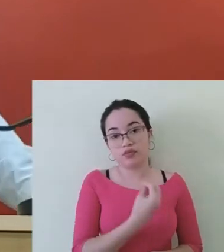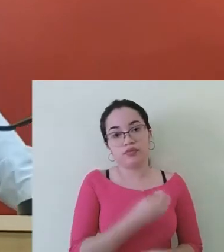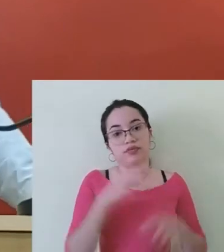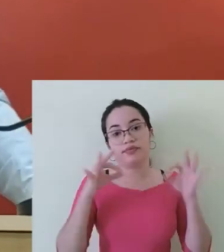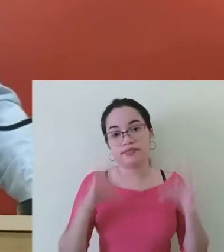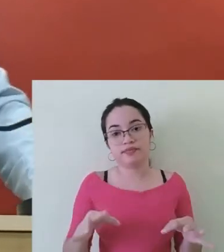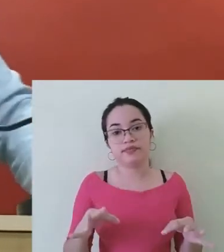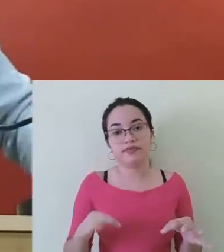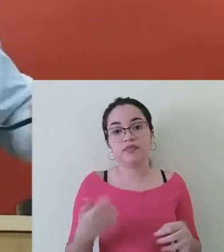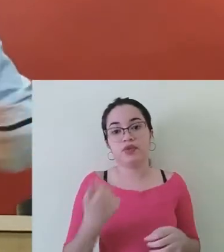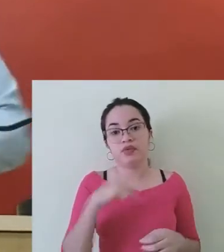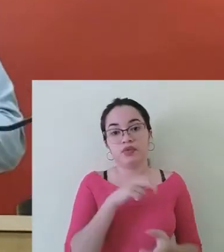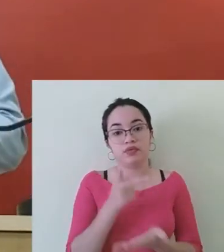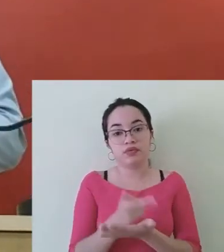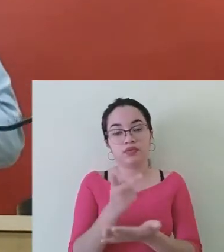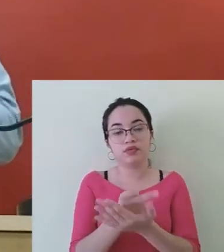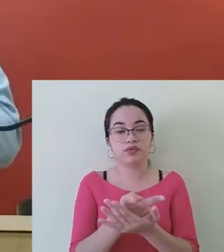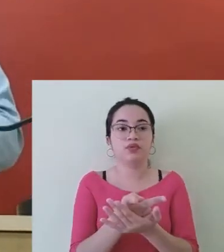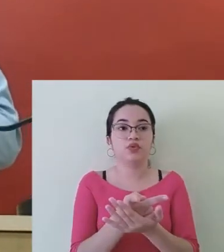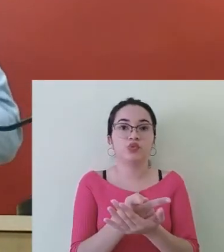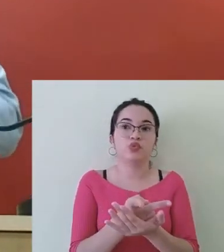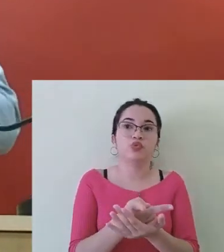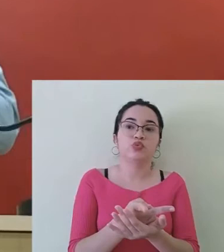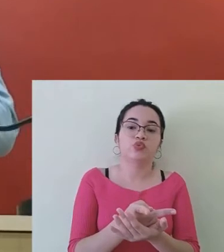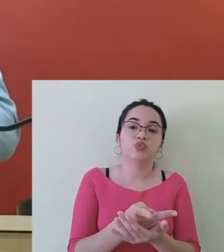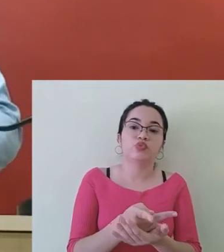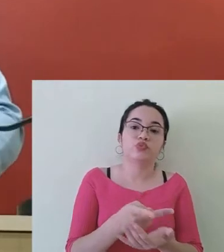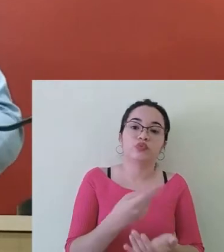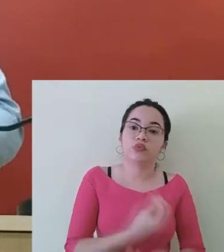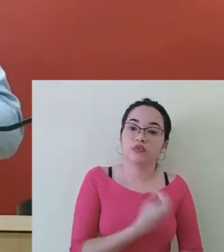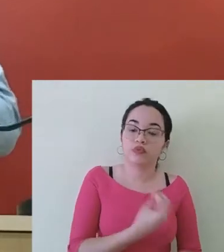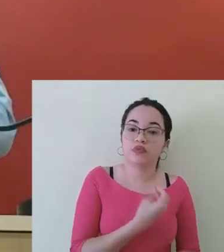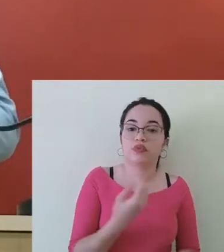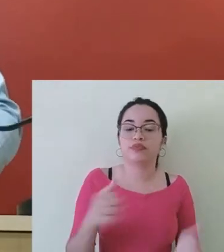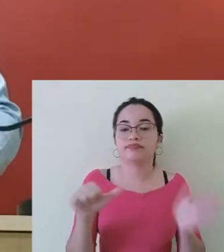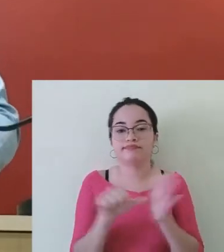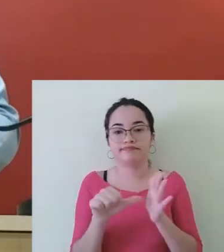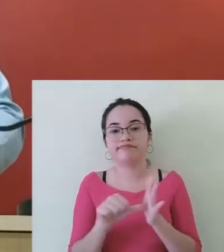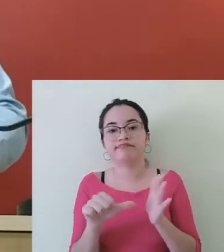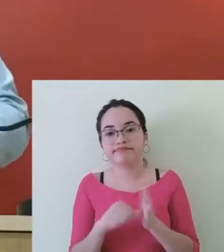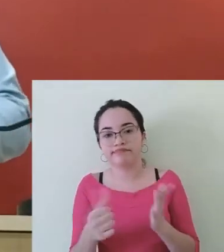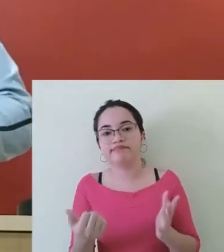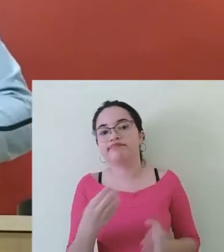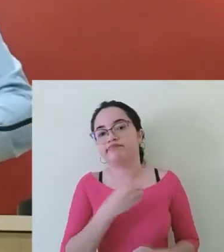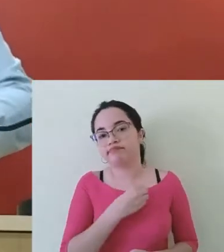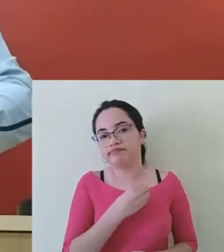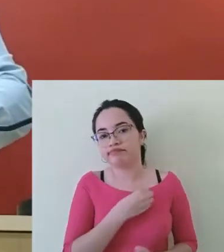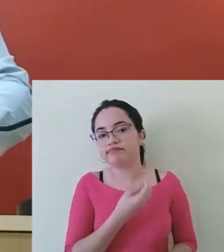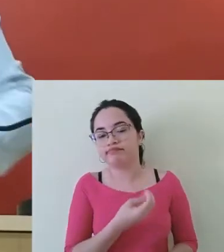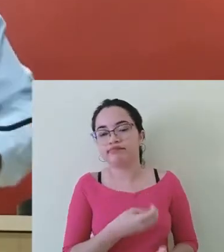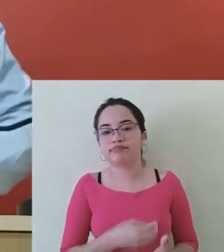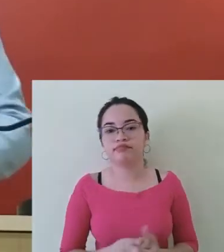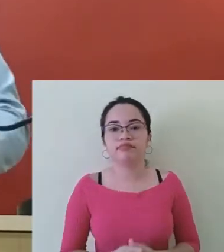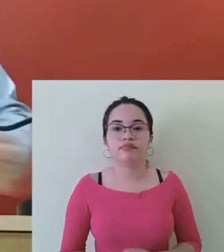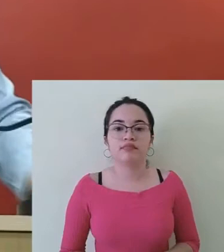perfeita. Nós sempre vamos ter que lidar com as inclinações, com as tentações,